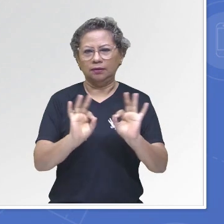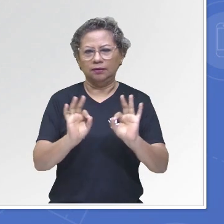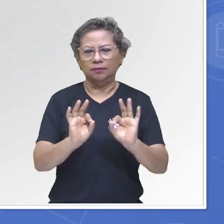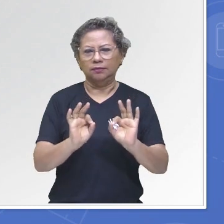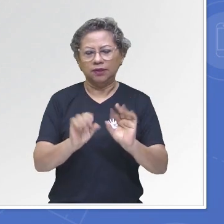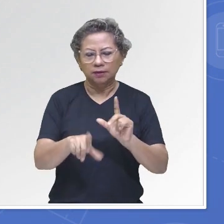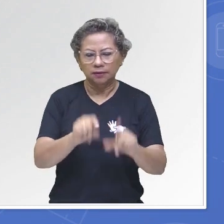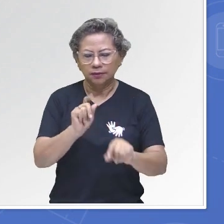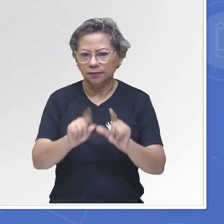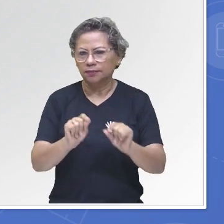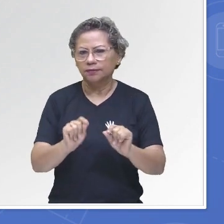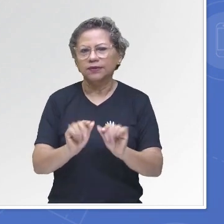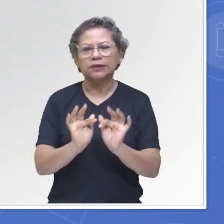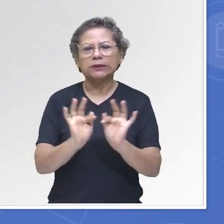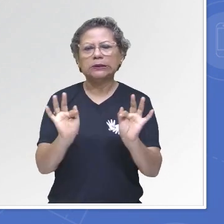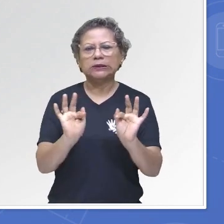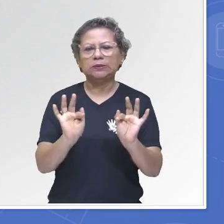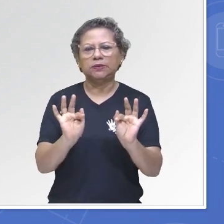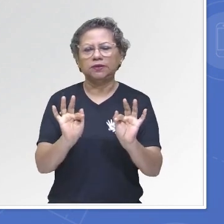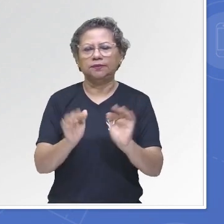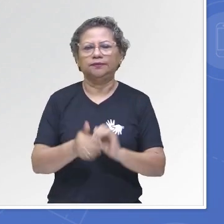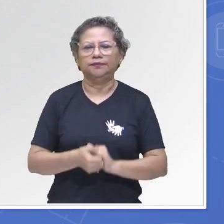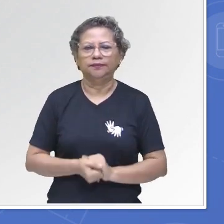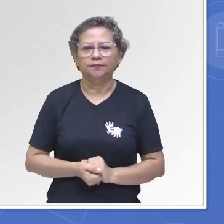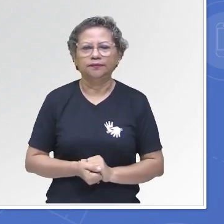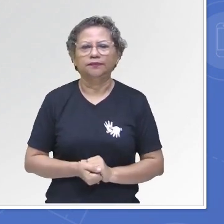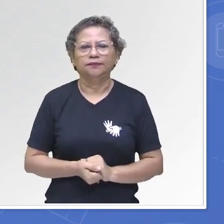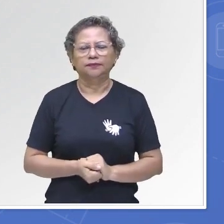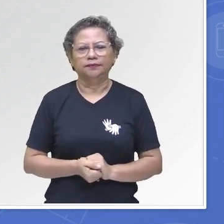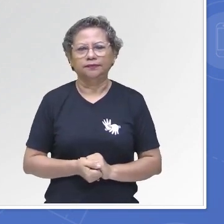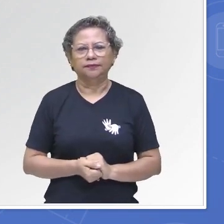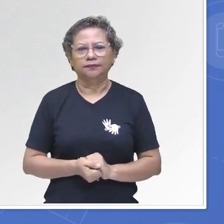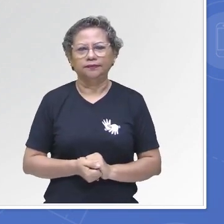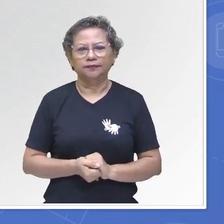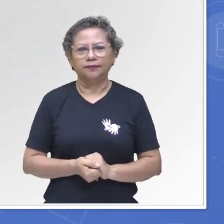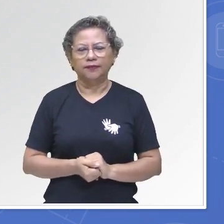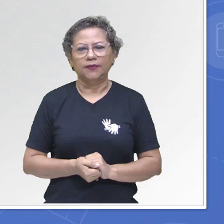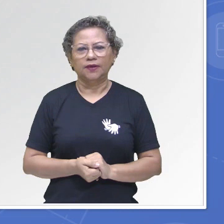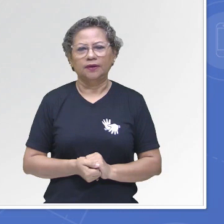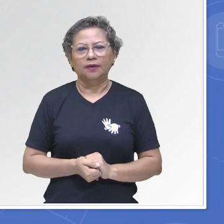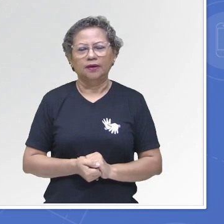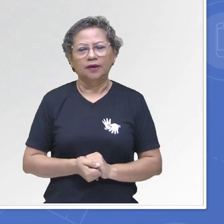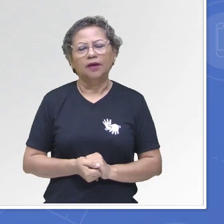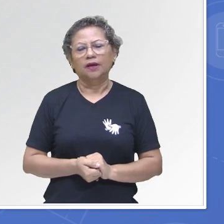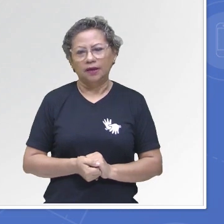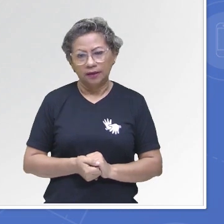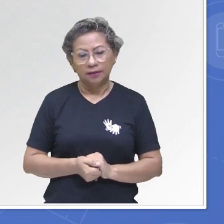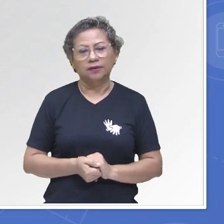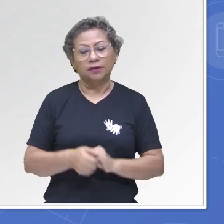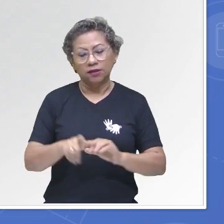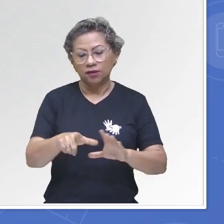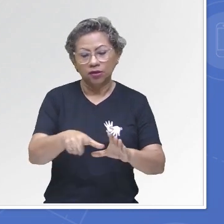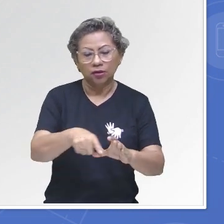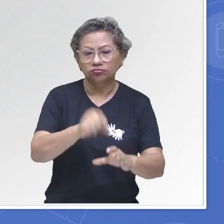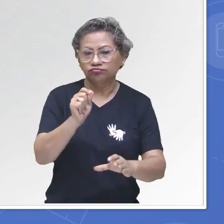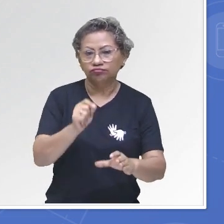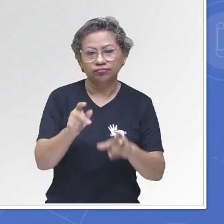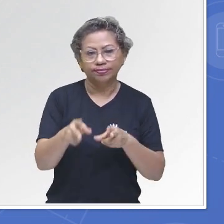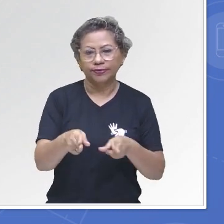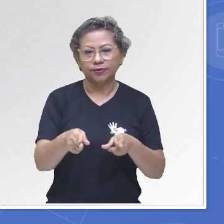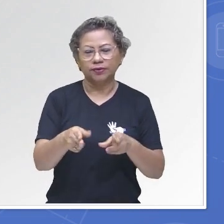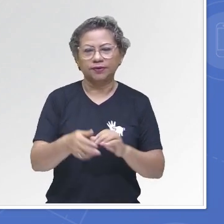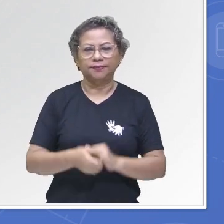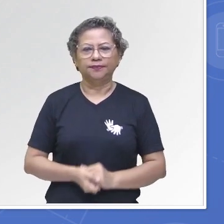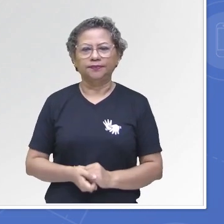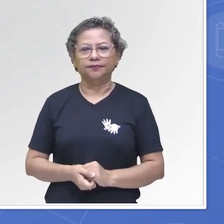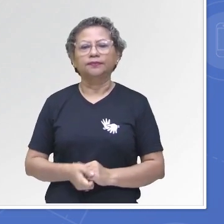mais comum da gente, comum não, a mais simples de ser explicada, né? Equivale a um sorteio, ok? Temos